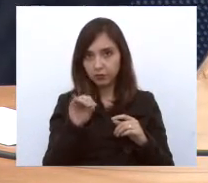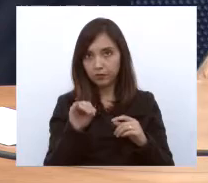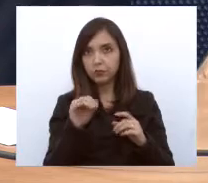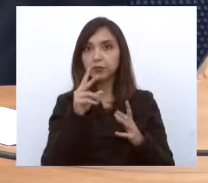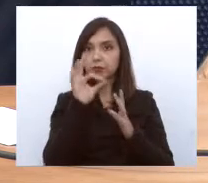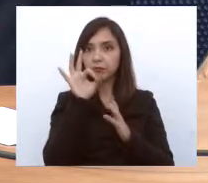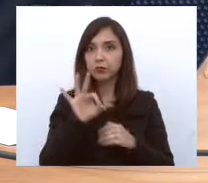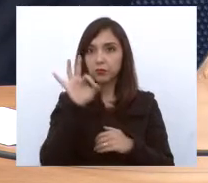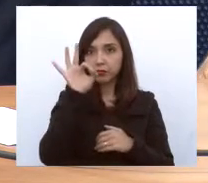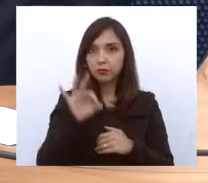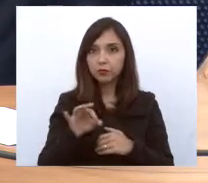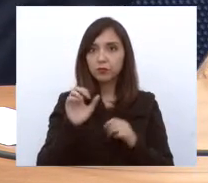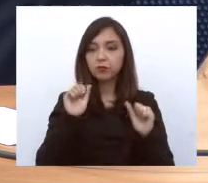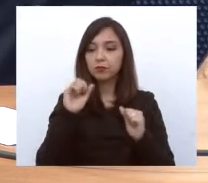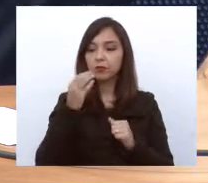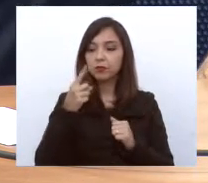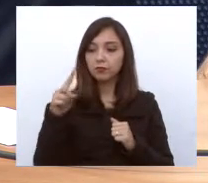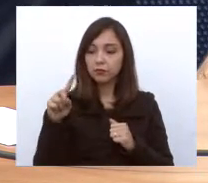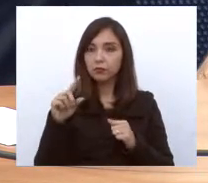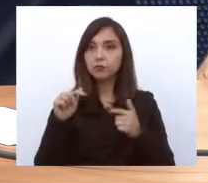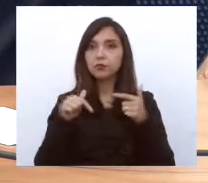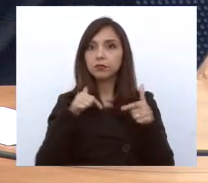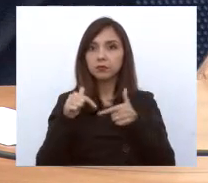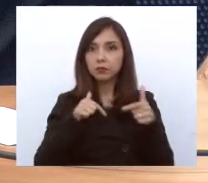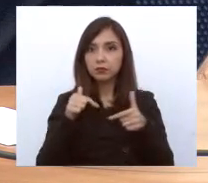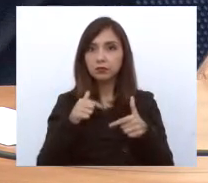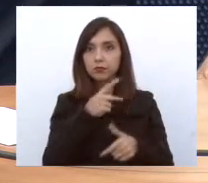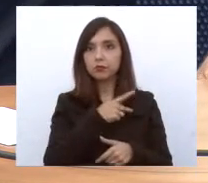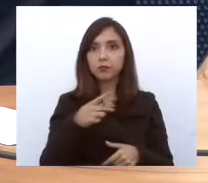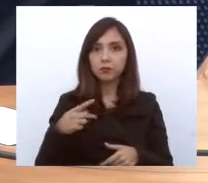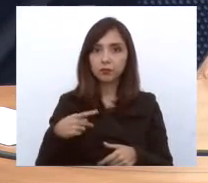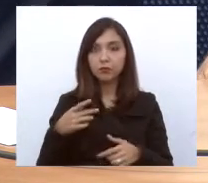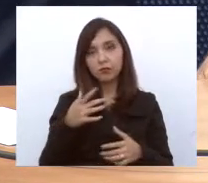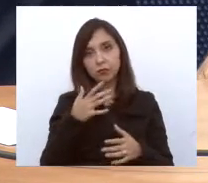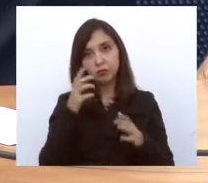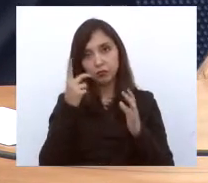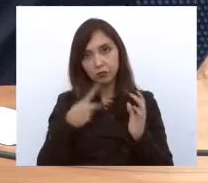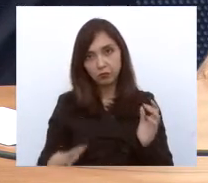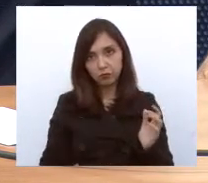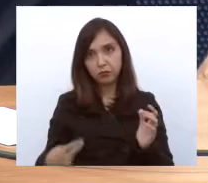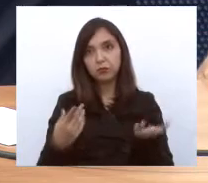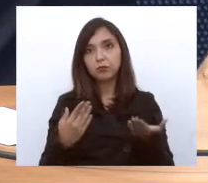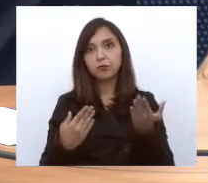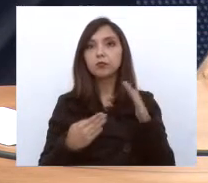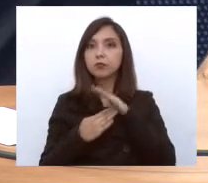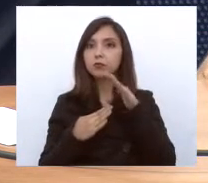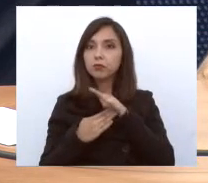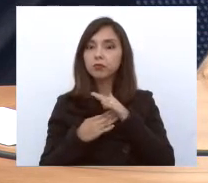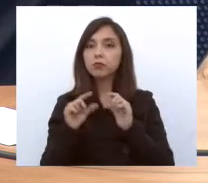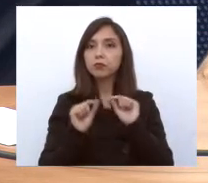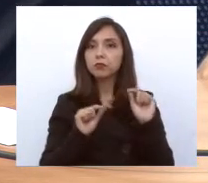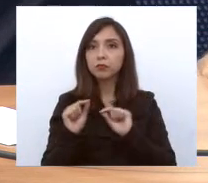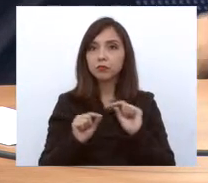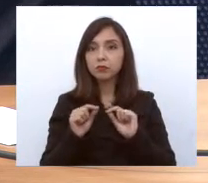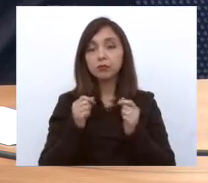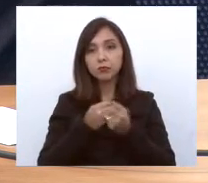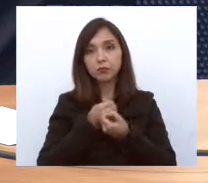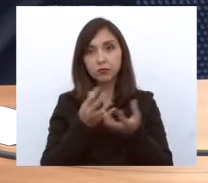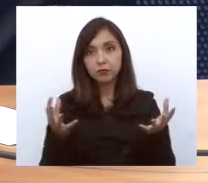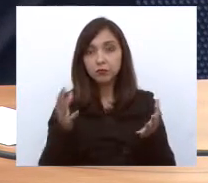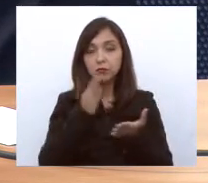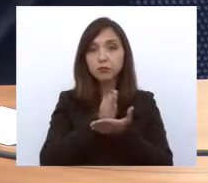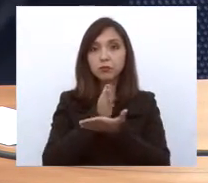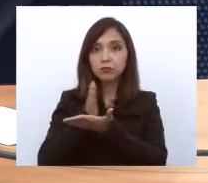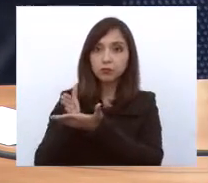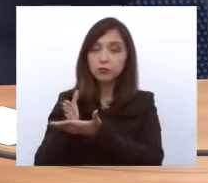será destinada a ações de serviços públicos e saúde. Parágrafo único. O limite a que se refere o capto será distribuído em